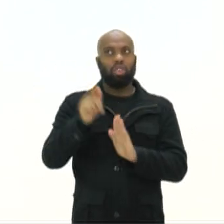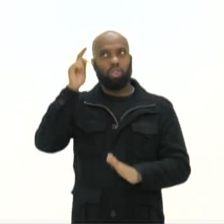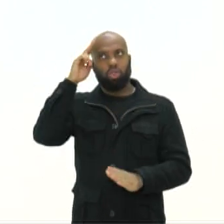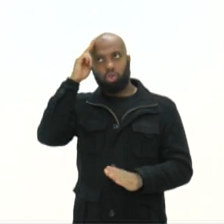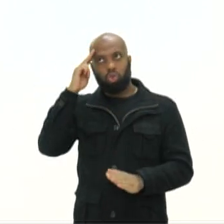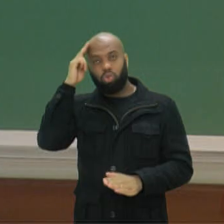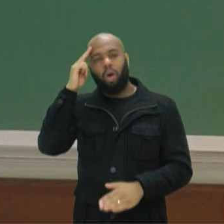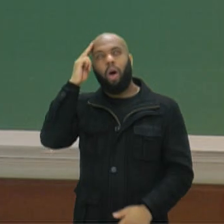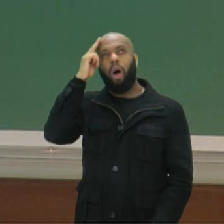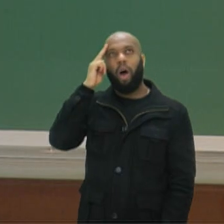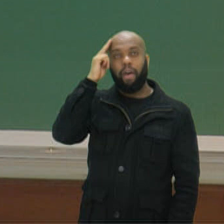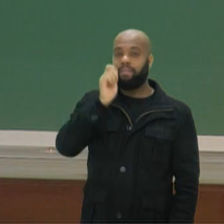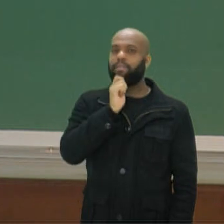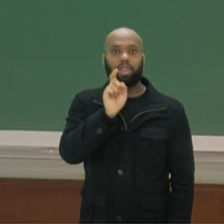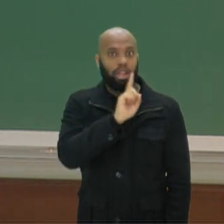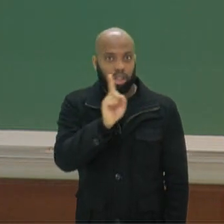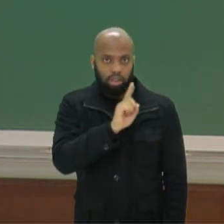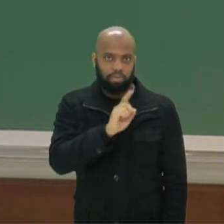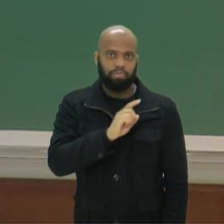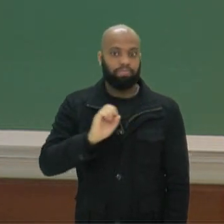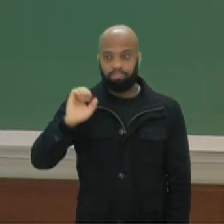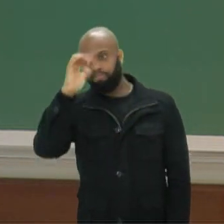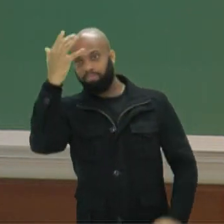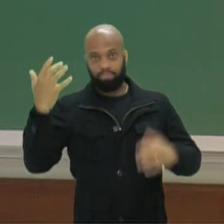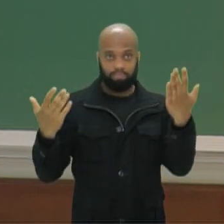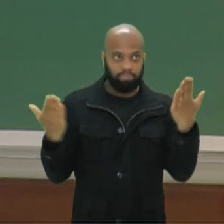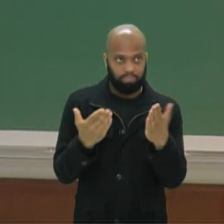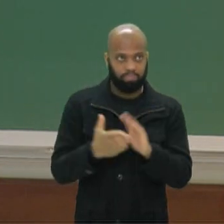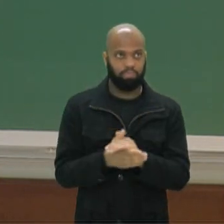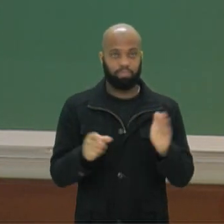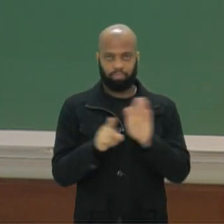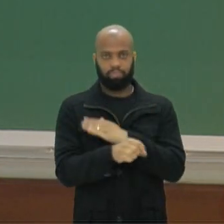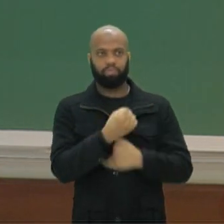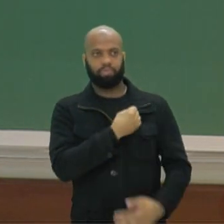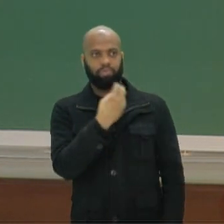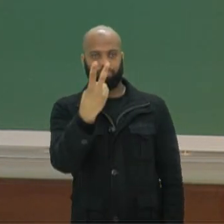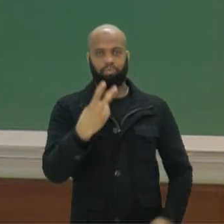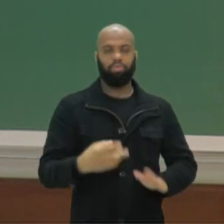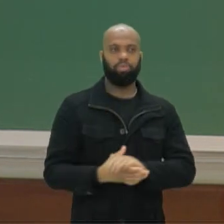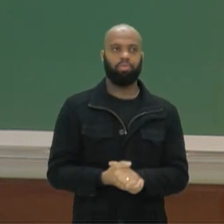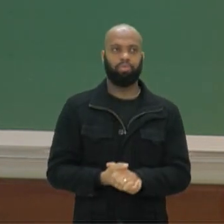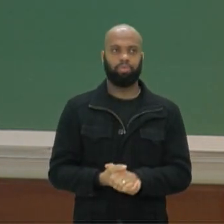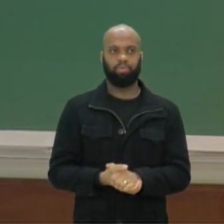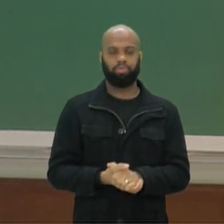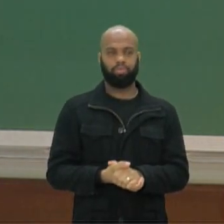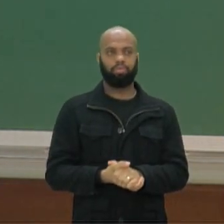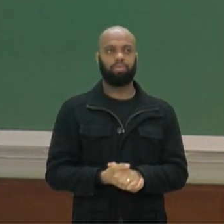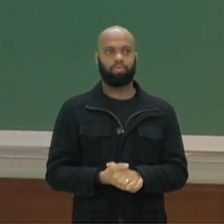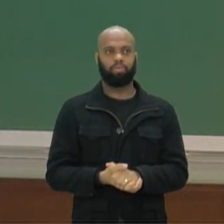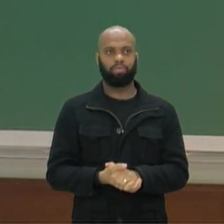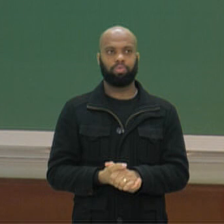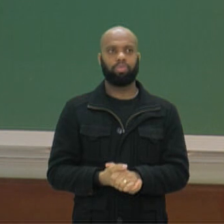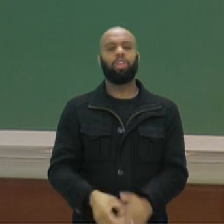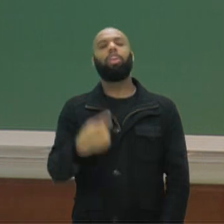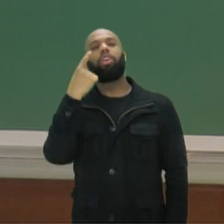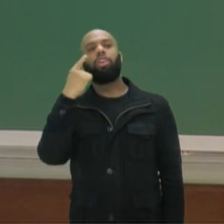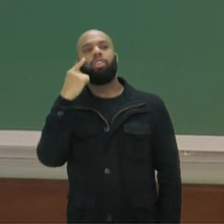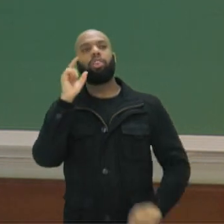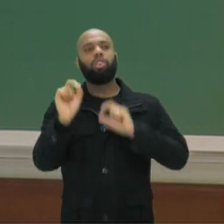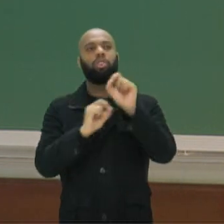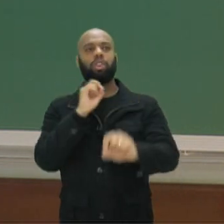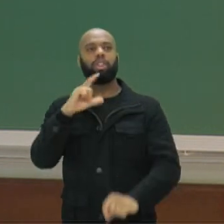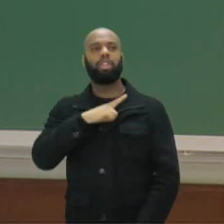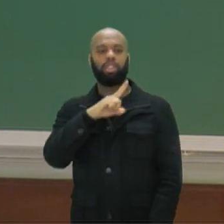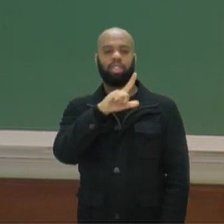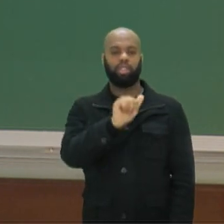Tá acontecendo, beleza? E a número 2, I to the movies last weekend. Se você já olha aqui,